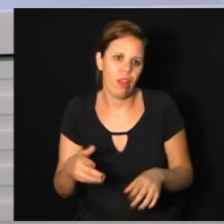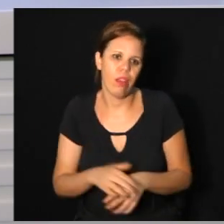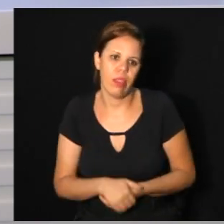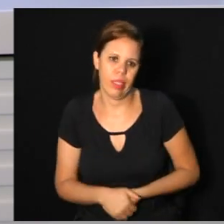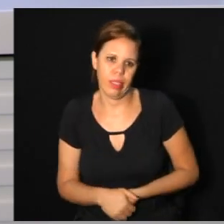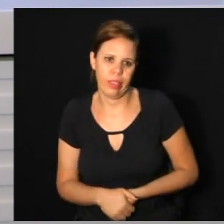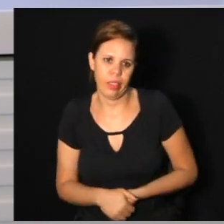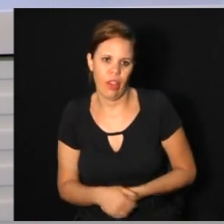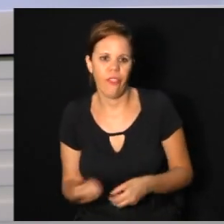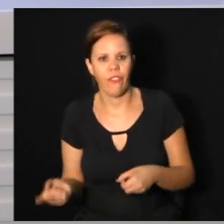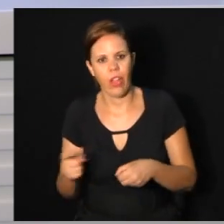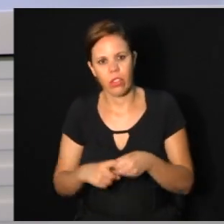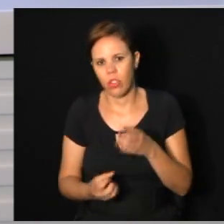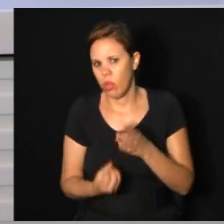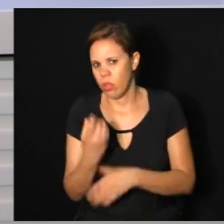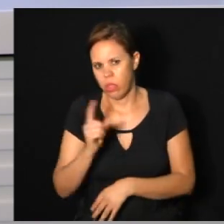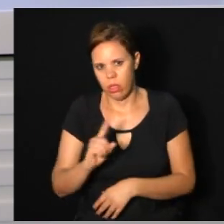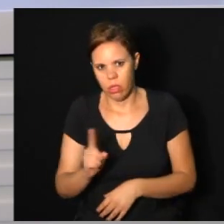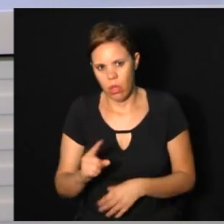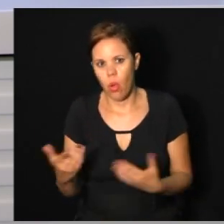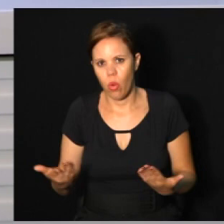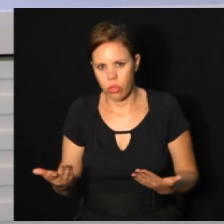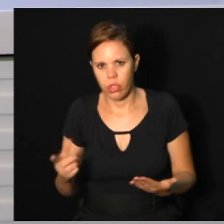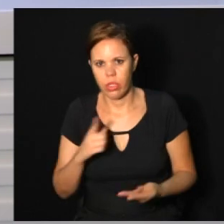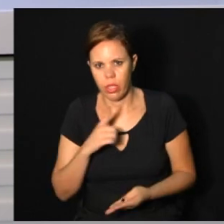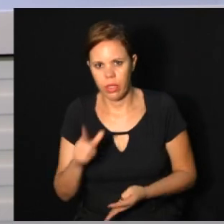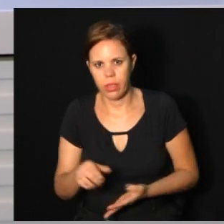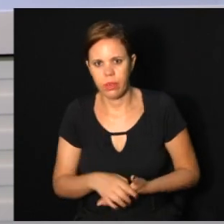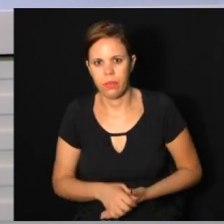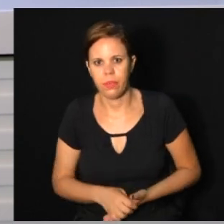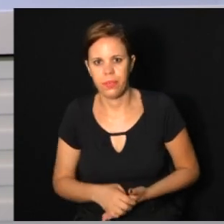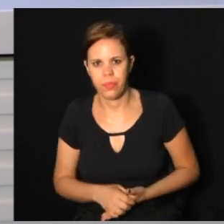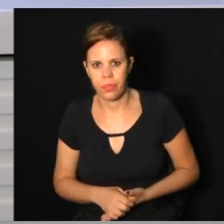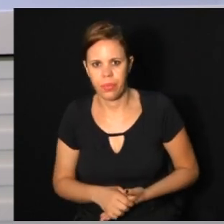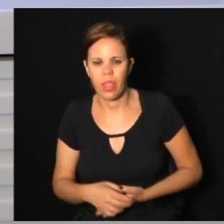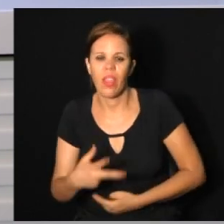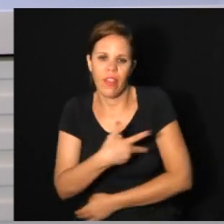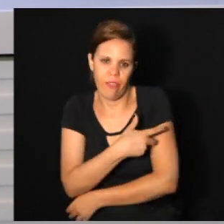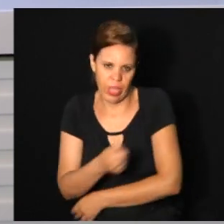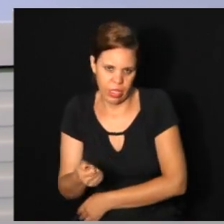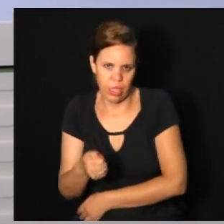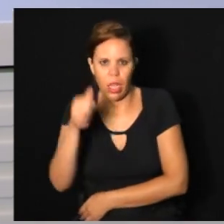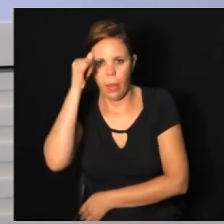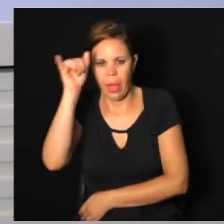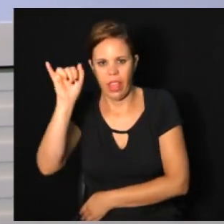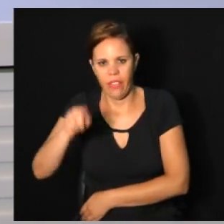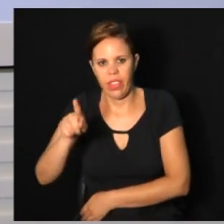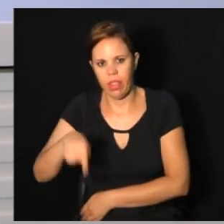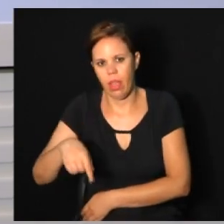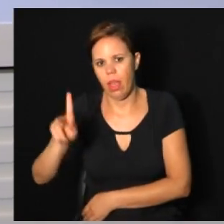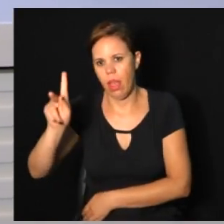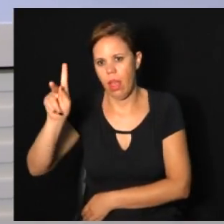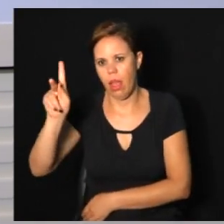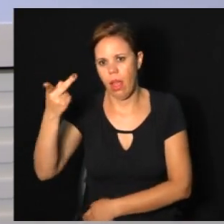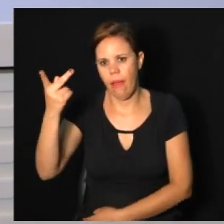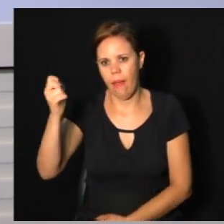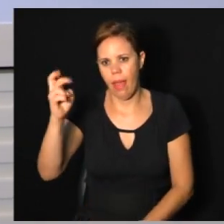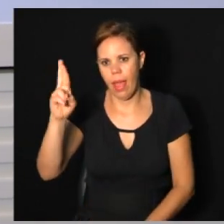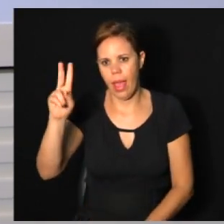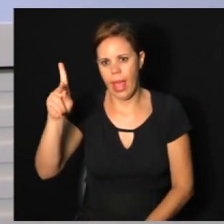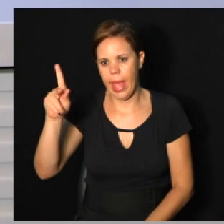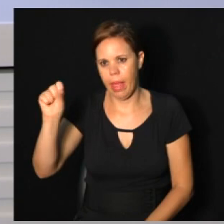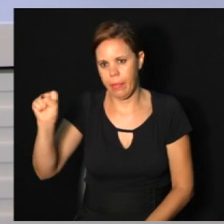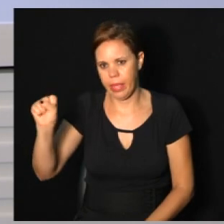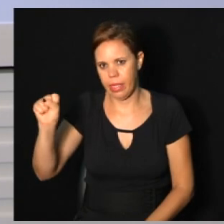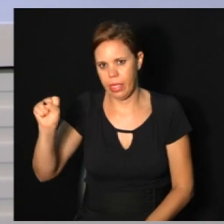aí reativa. Para não acontecer isso, hoje existe a vacina para o herpes. Por que se dá para o idoso?